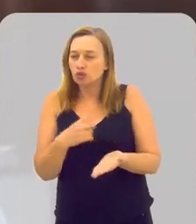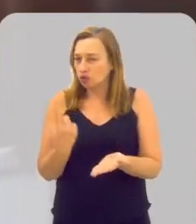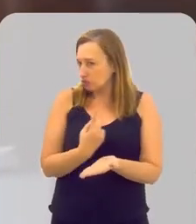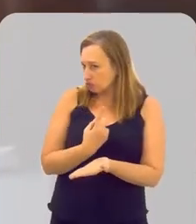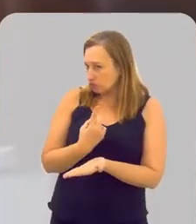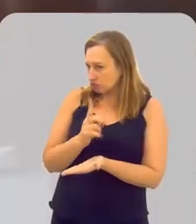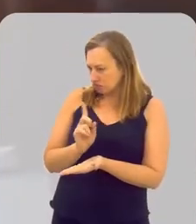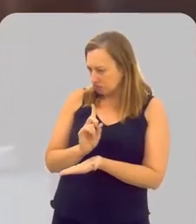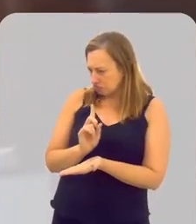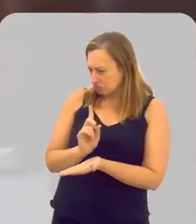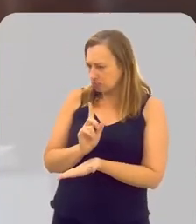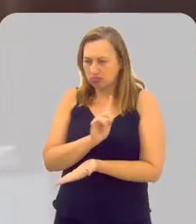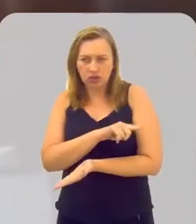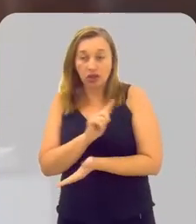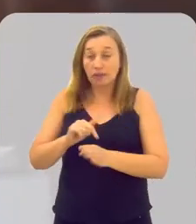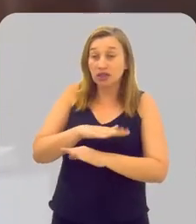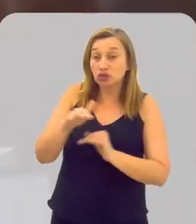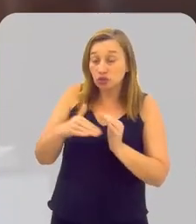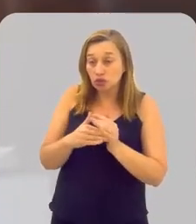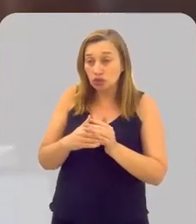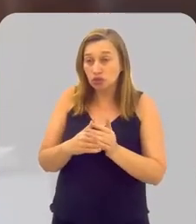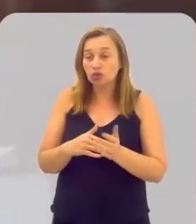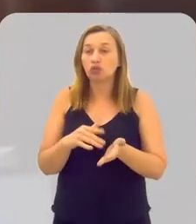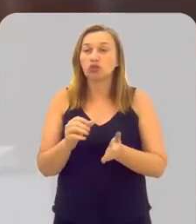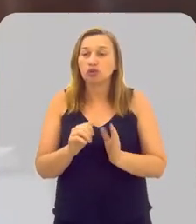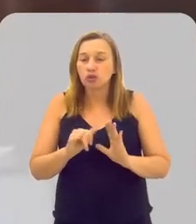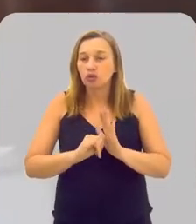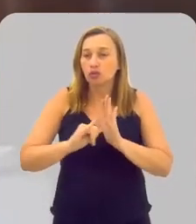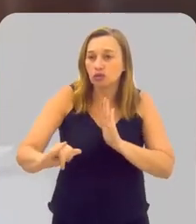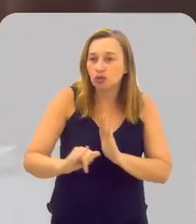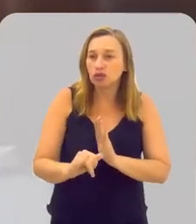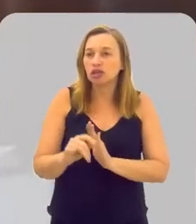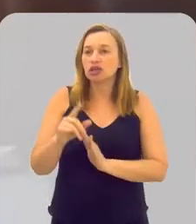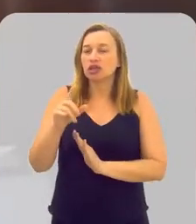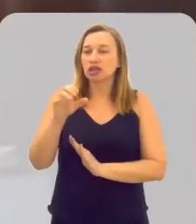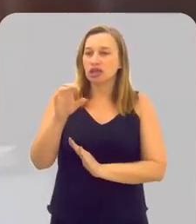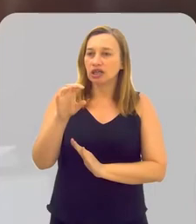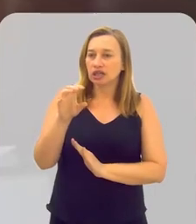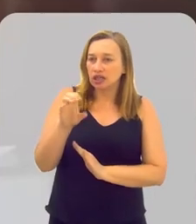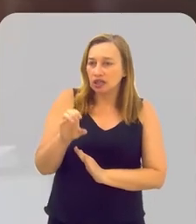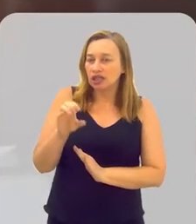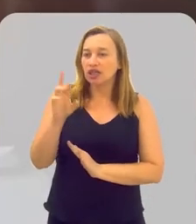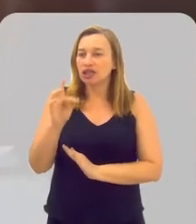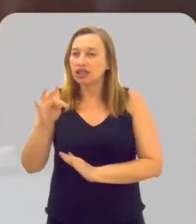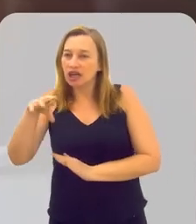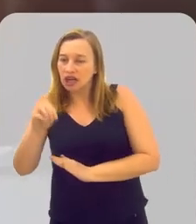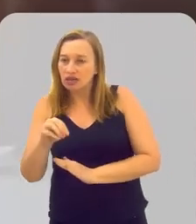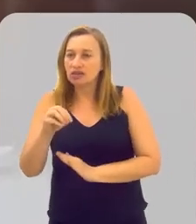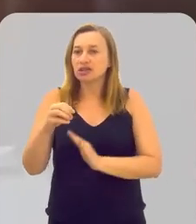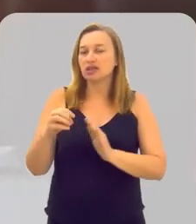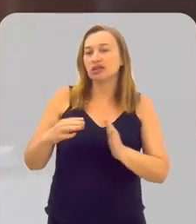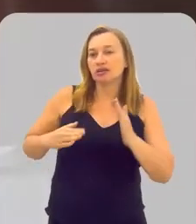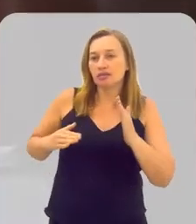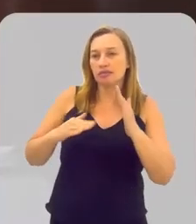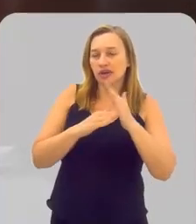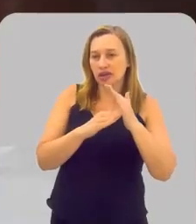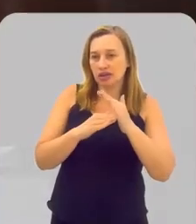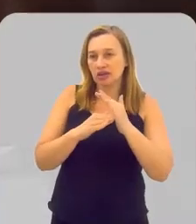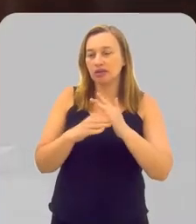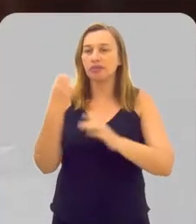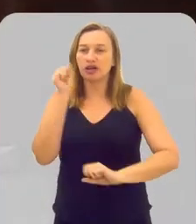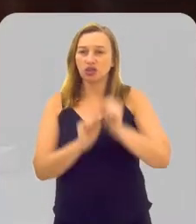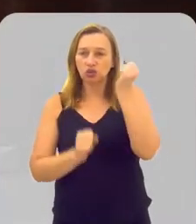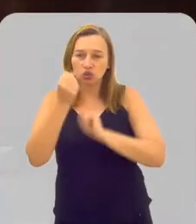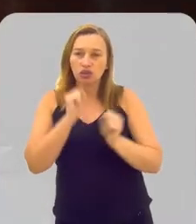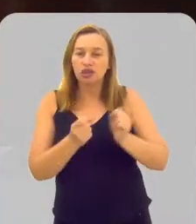de um documento, não a gente como gerência, né, a Firjan como um todo, fez o lançamento da publicação Critérios e Métricas ESG para a